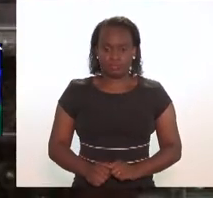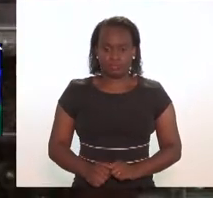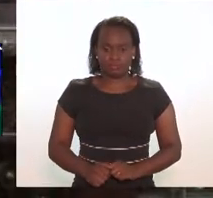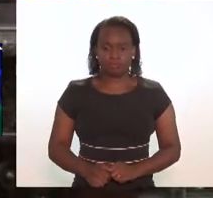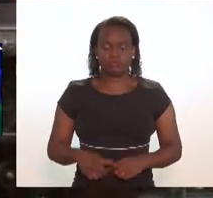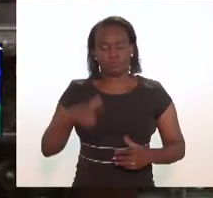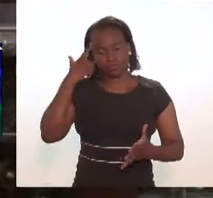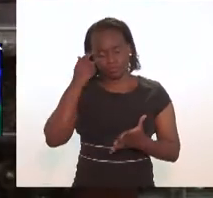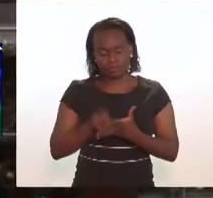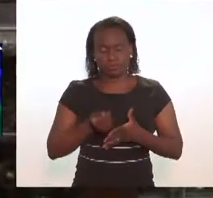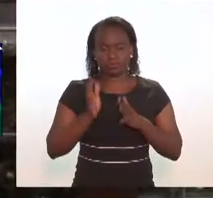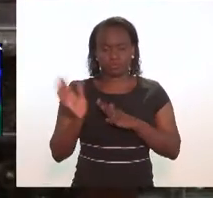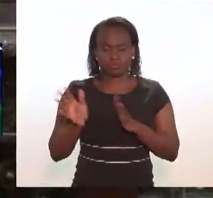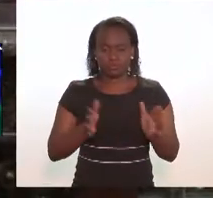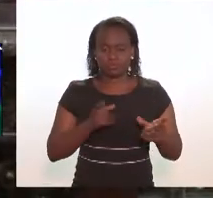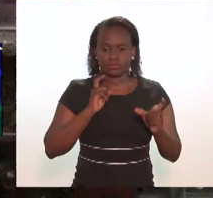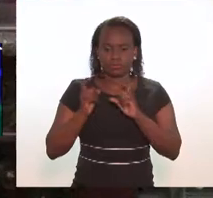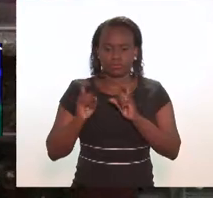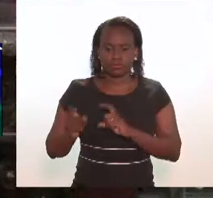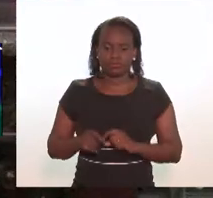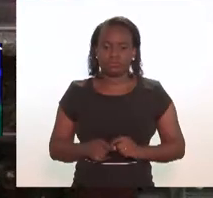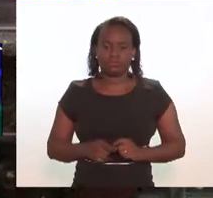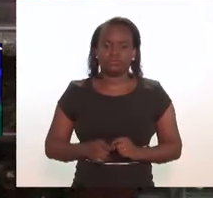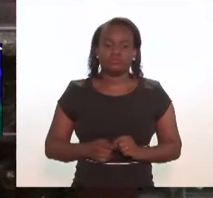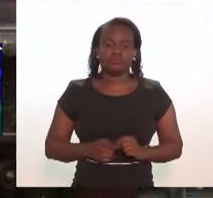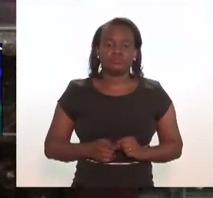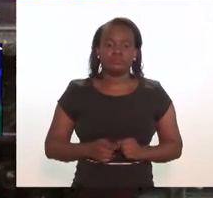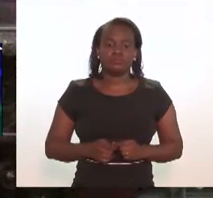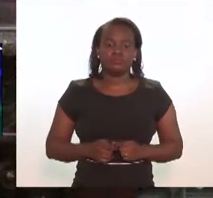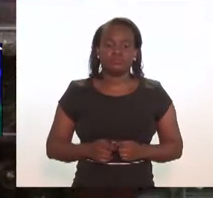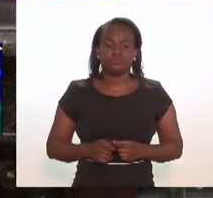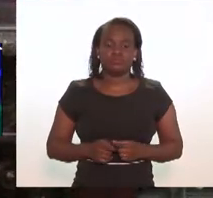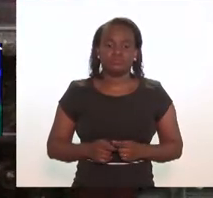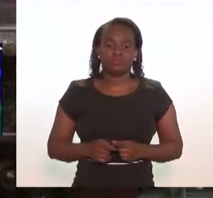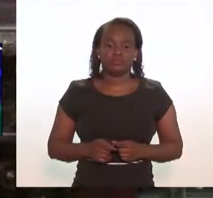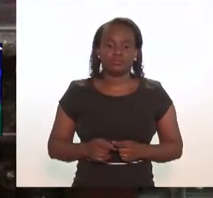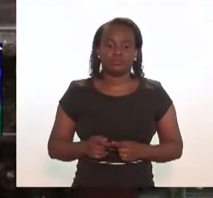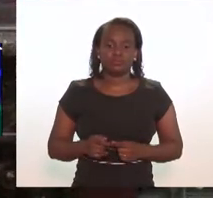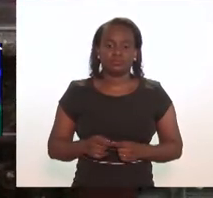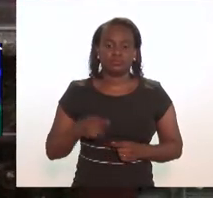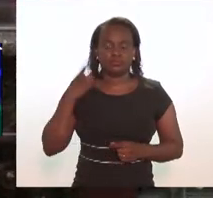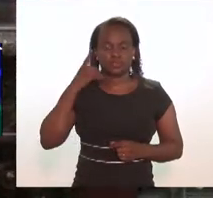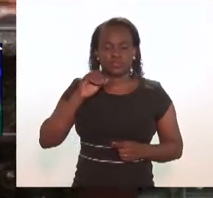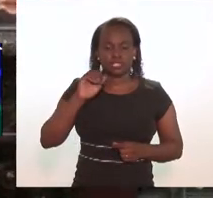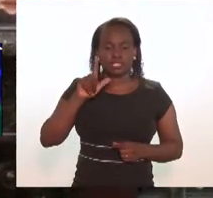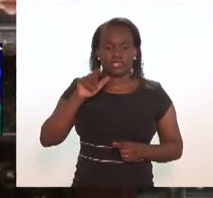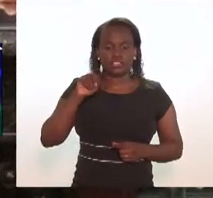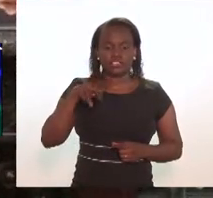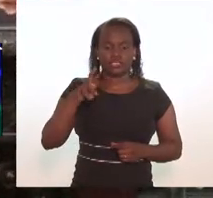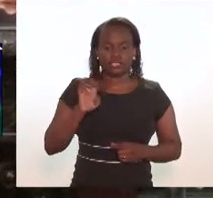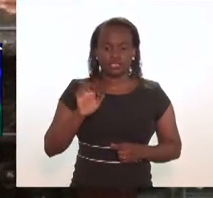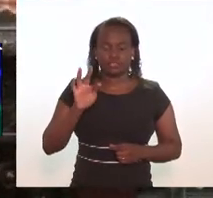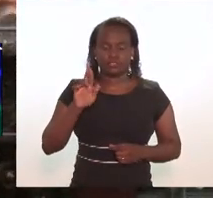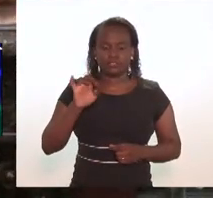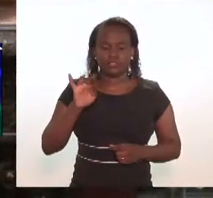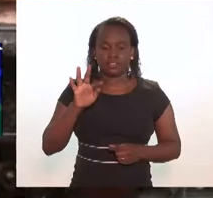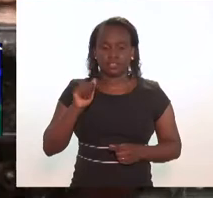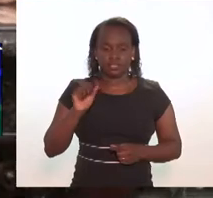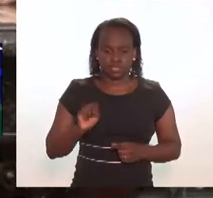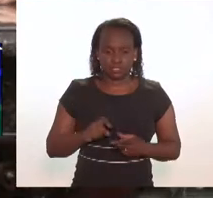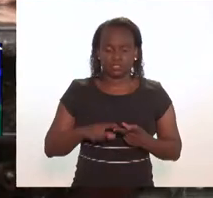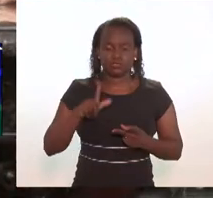Com os pareceres emitidos em discussão. Para discutir, presidente. Deputado Alexandre Freitas. Deputado Luiz